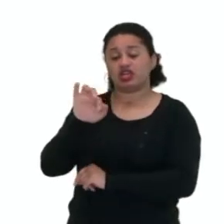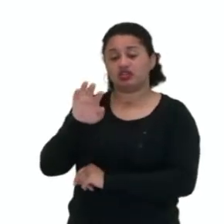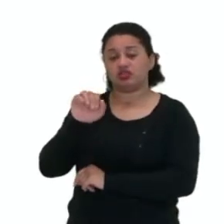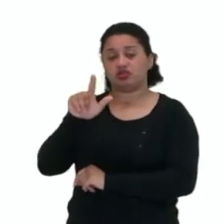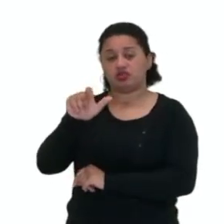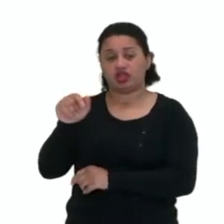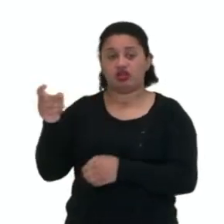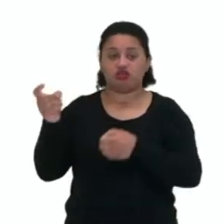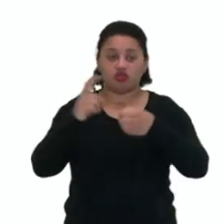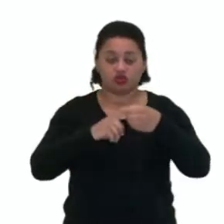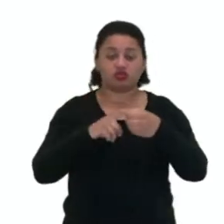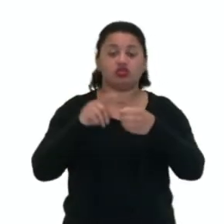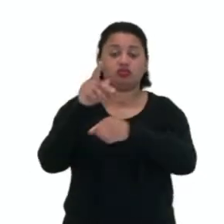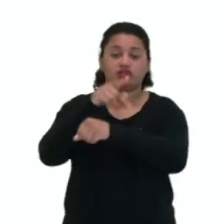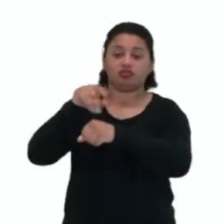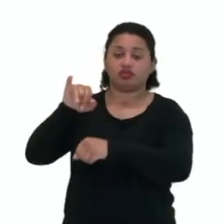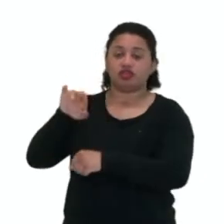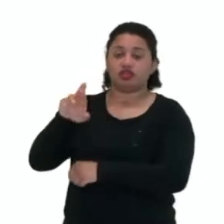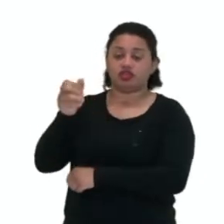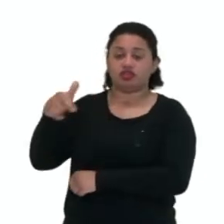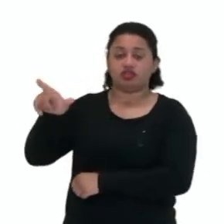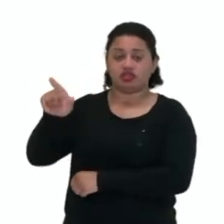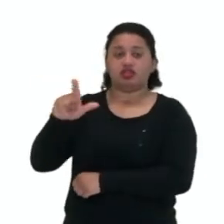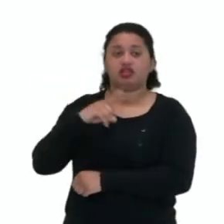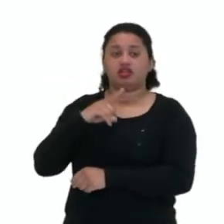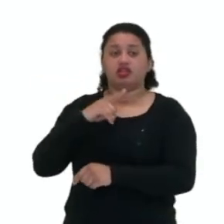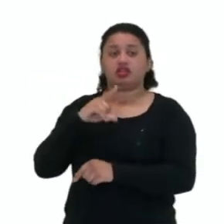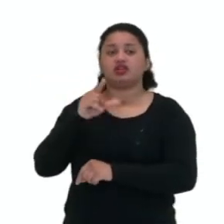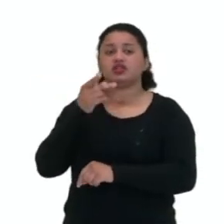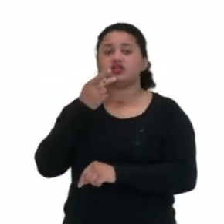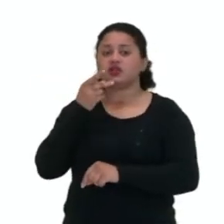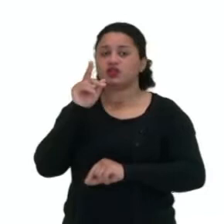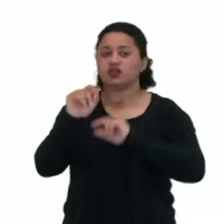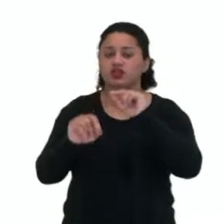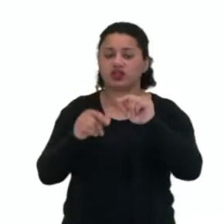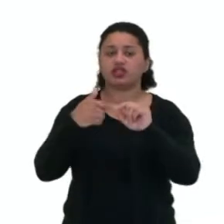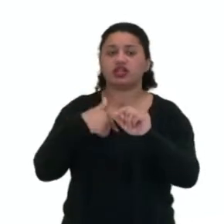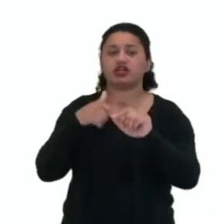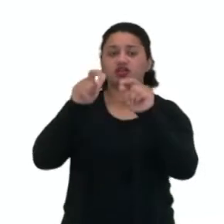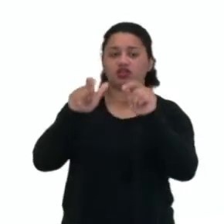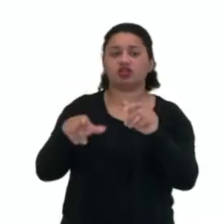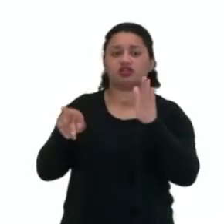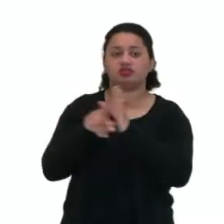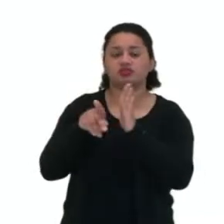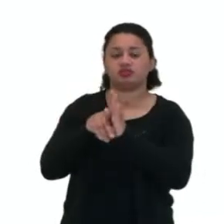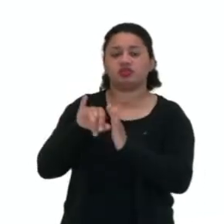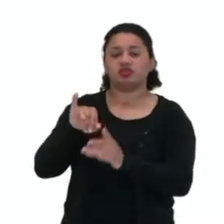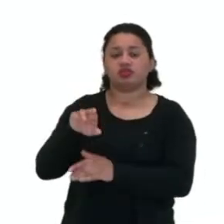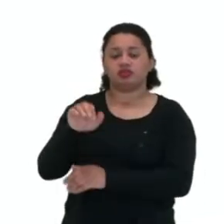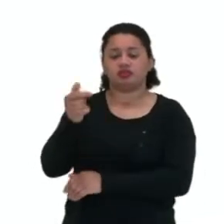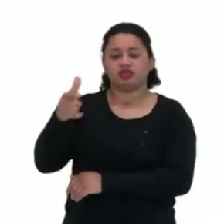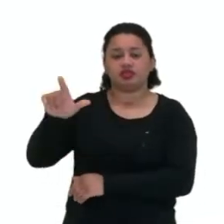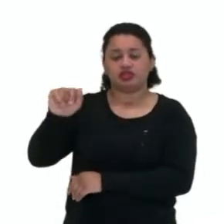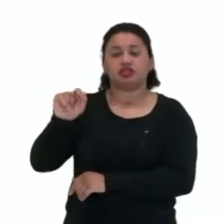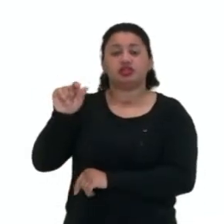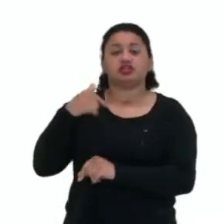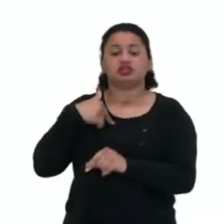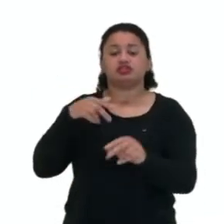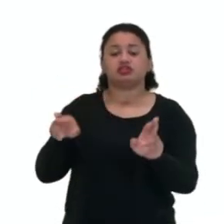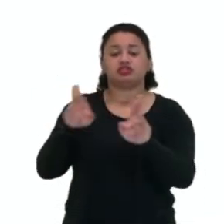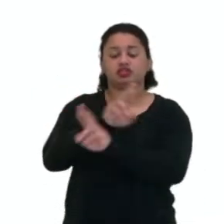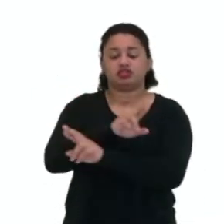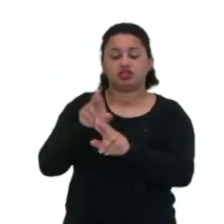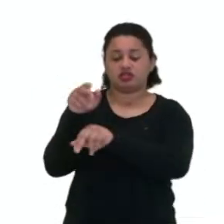Irã e rebatizou o país com o nome de República Islâmica do Irã. Então você associa